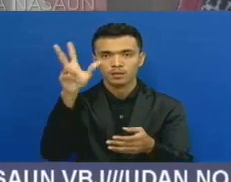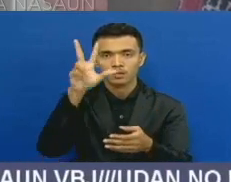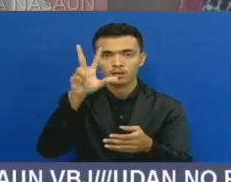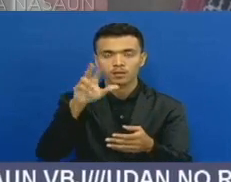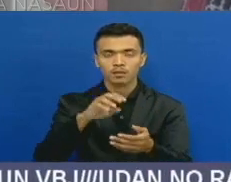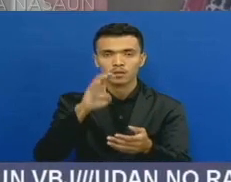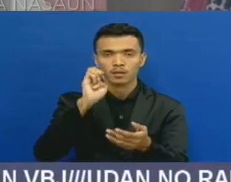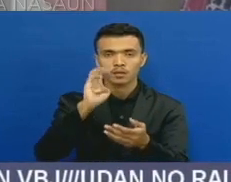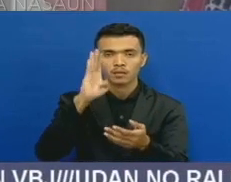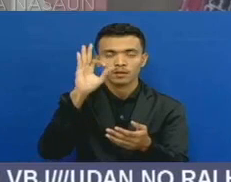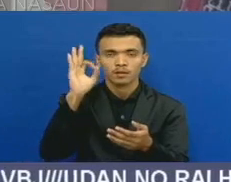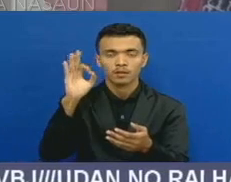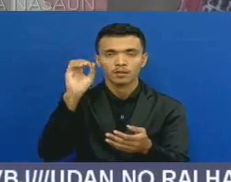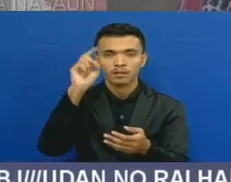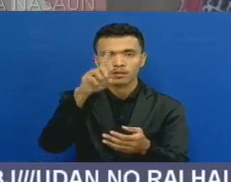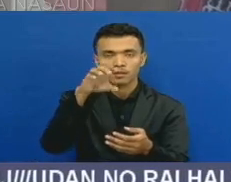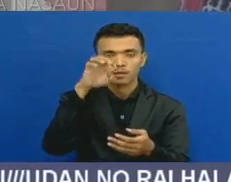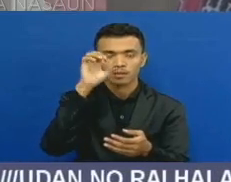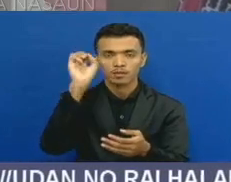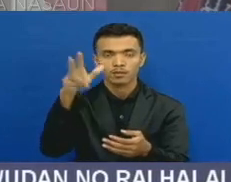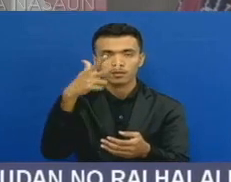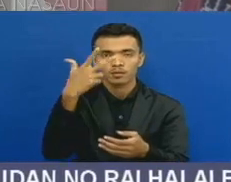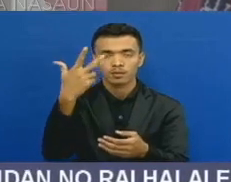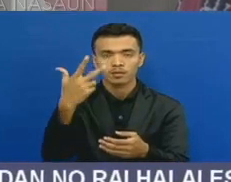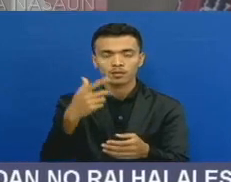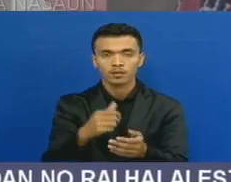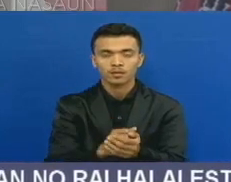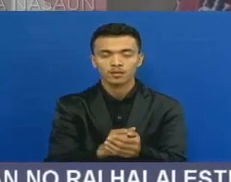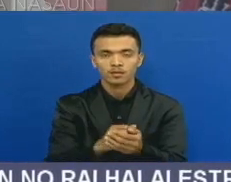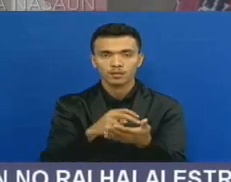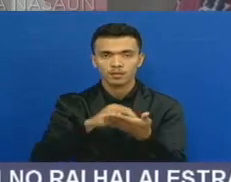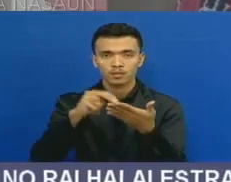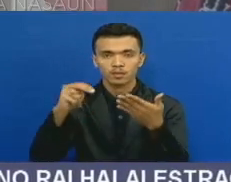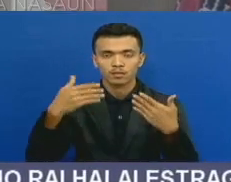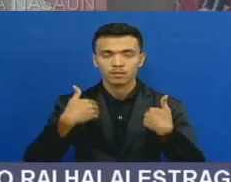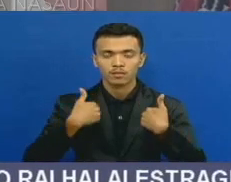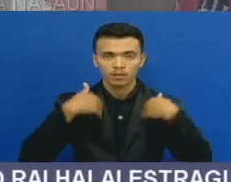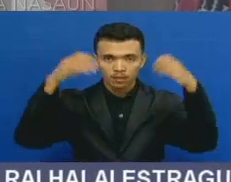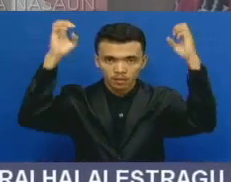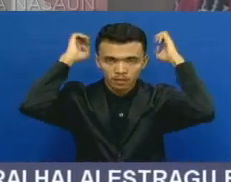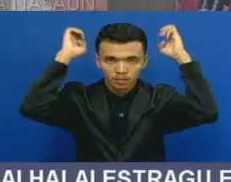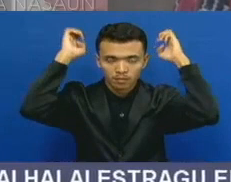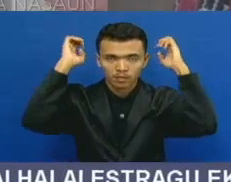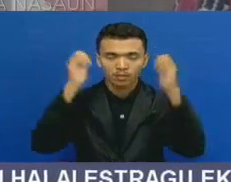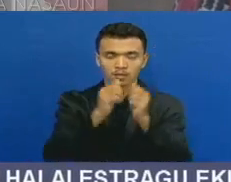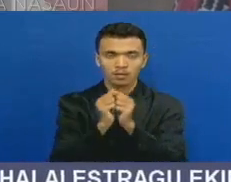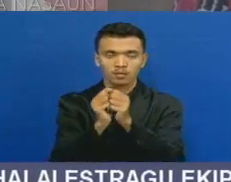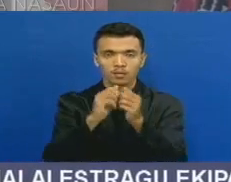iha 113. O total número nível IHA, educação pré-escolar, IHA total alunos